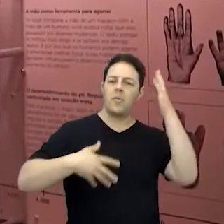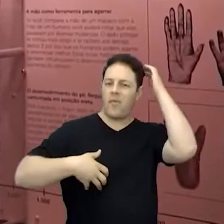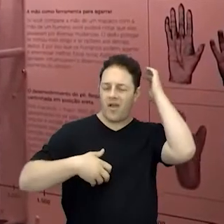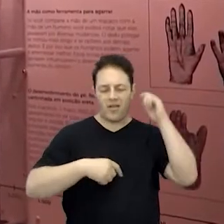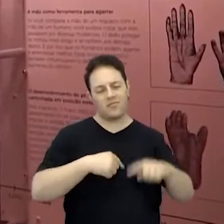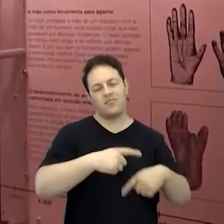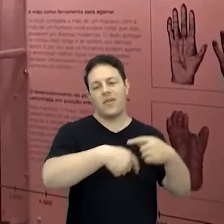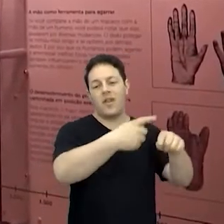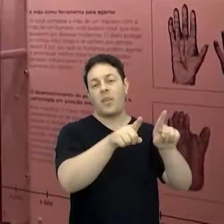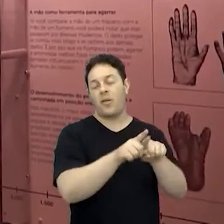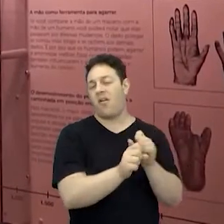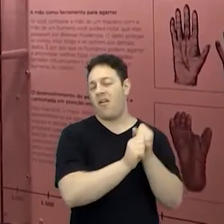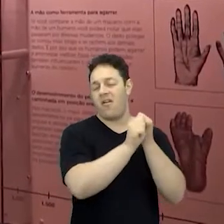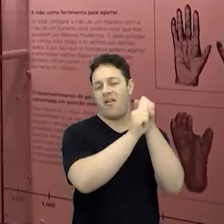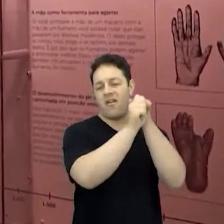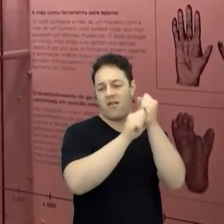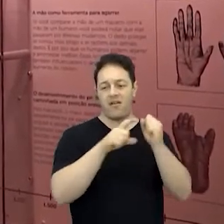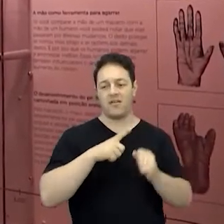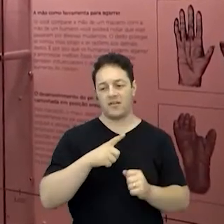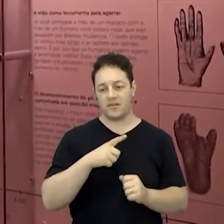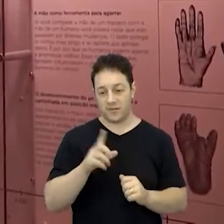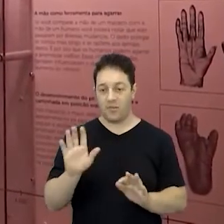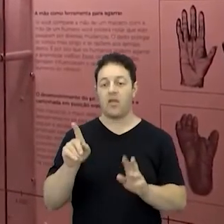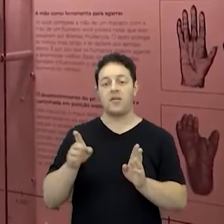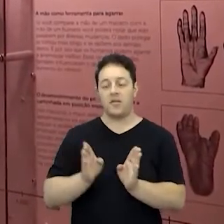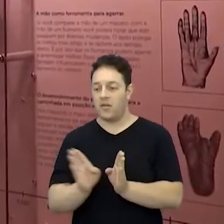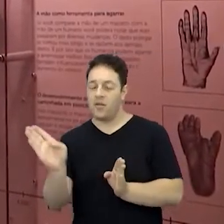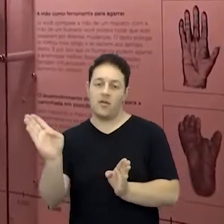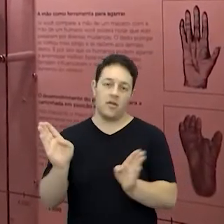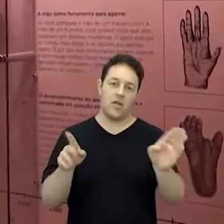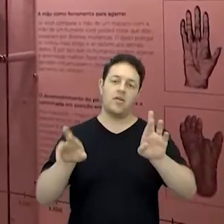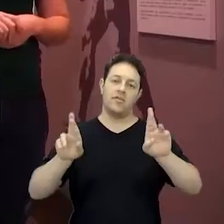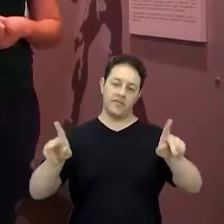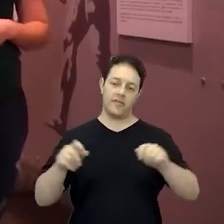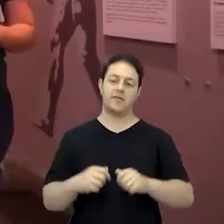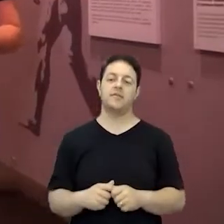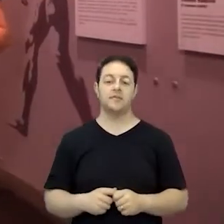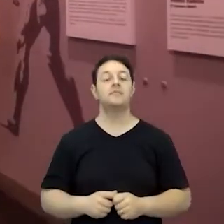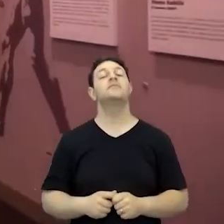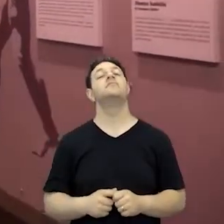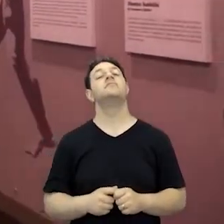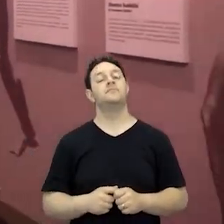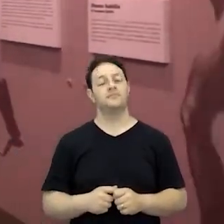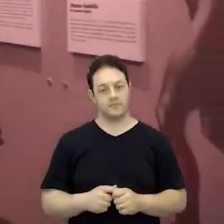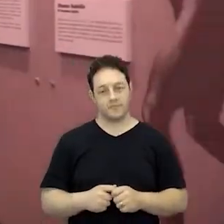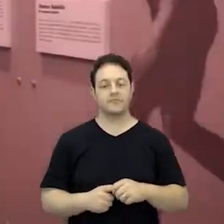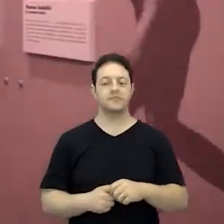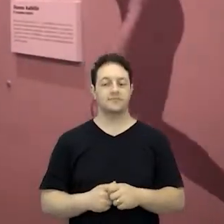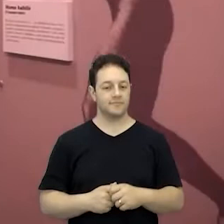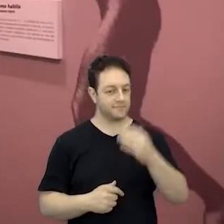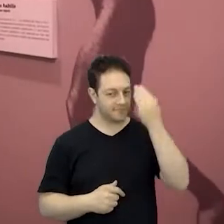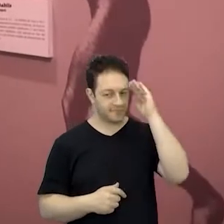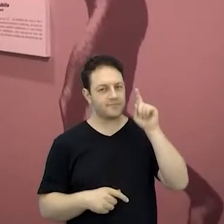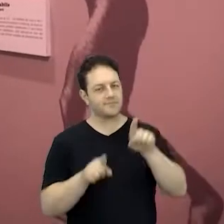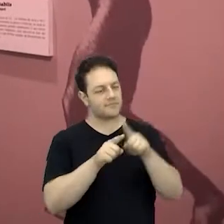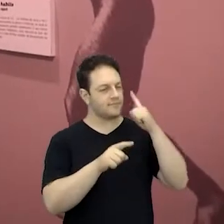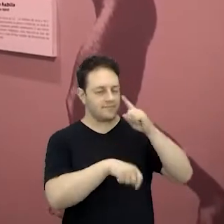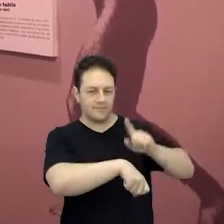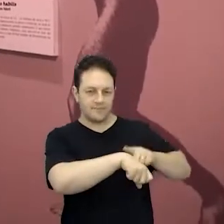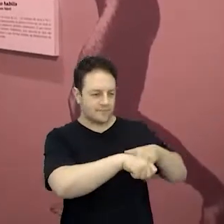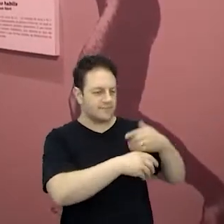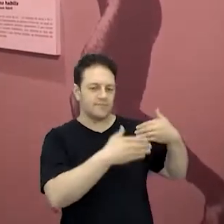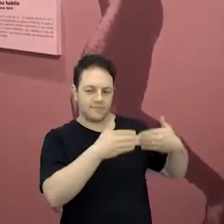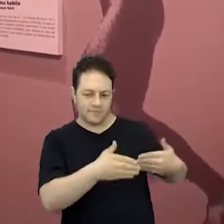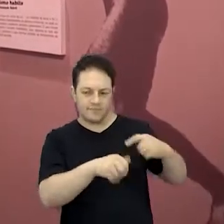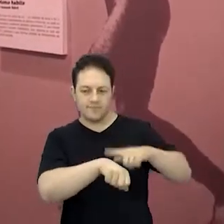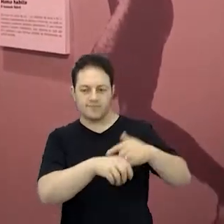macacos também então são linhagens diferentes né exato E aí durante a né a linha do tempo a gente vai vendo aí também né